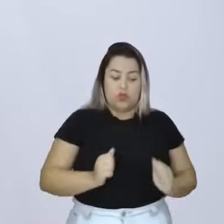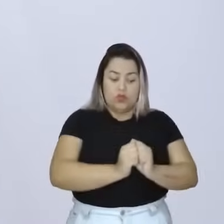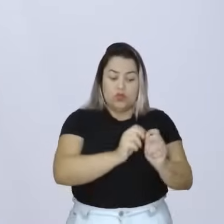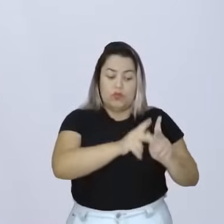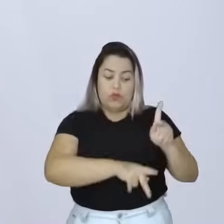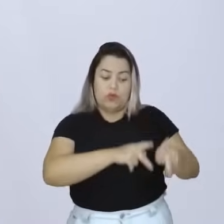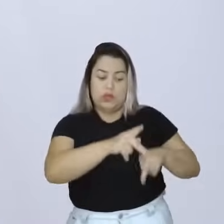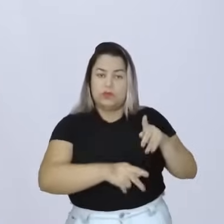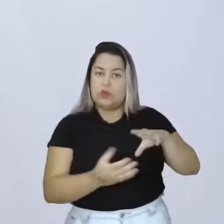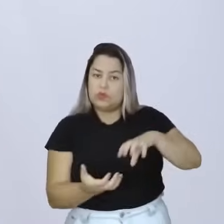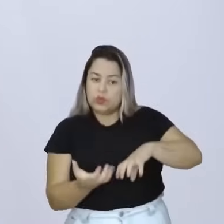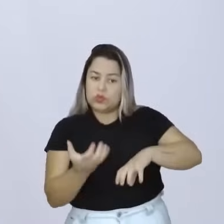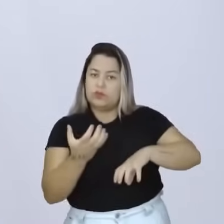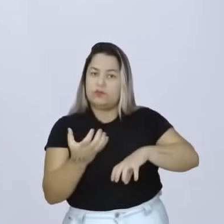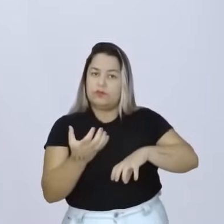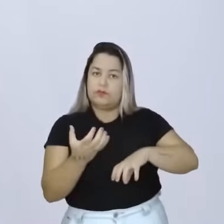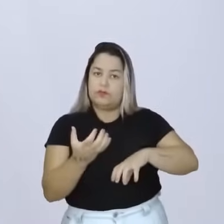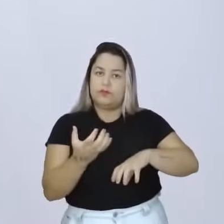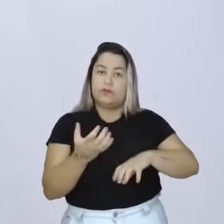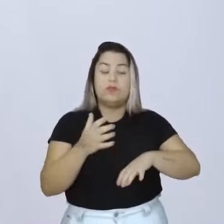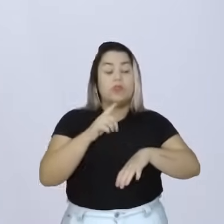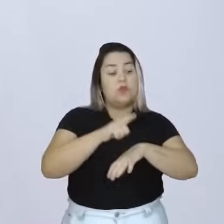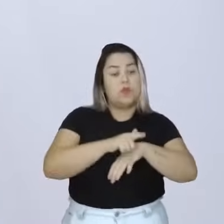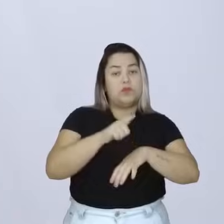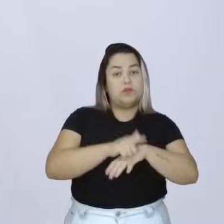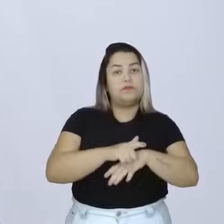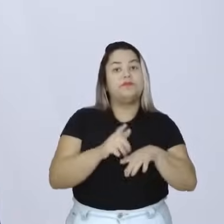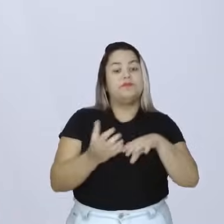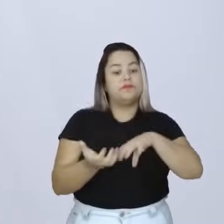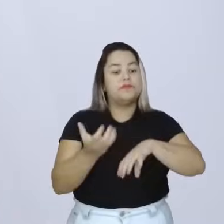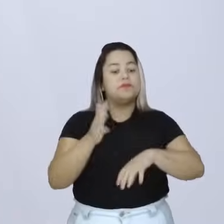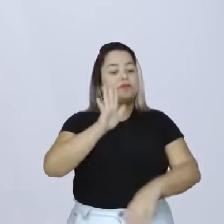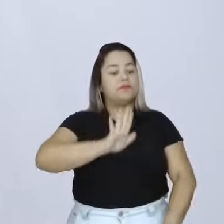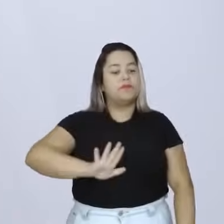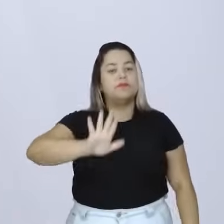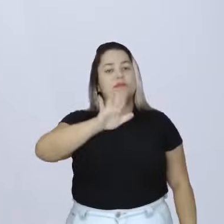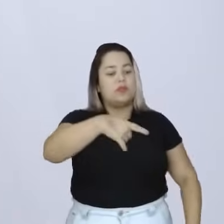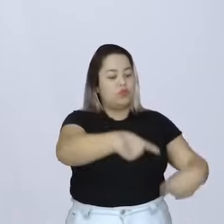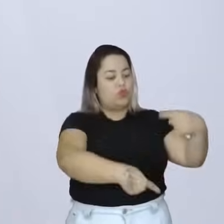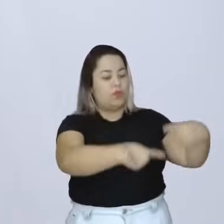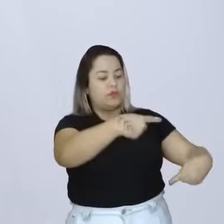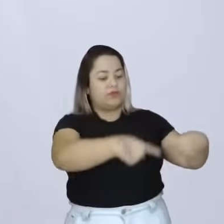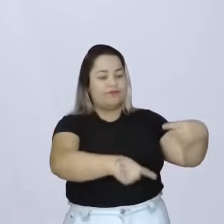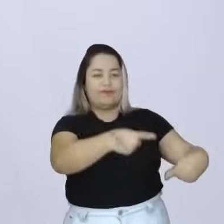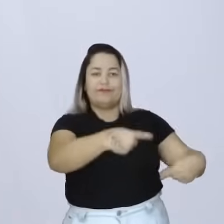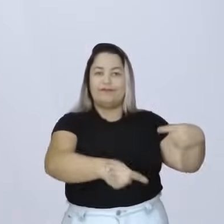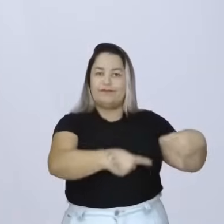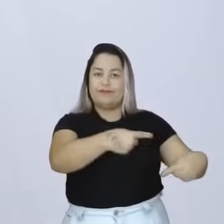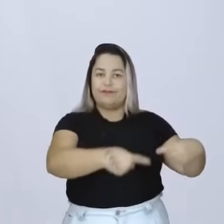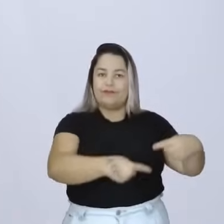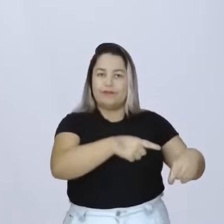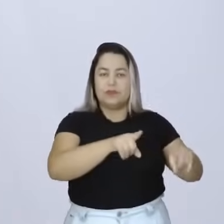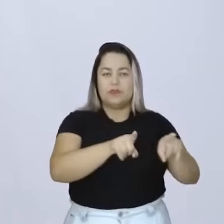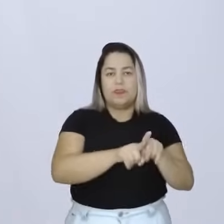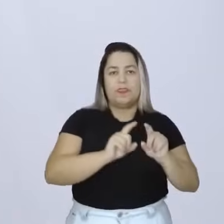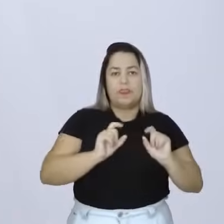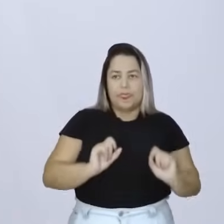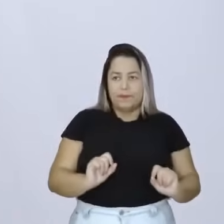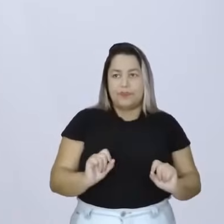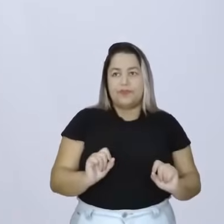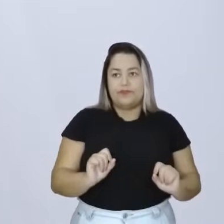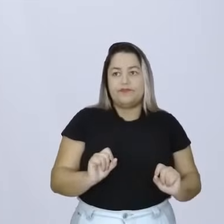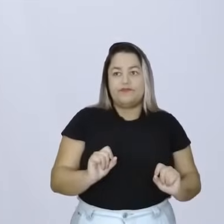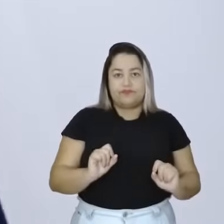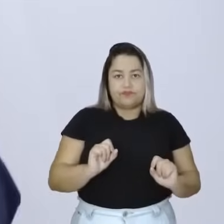papel do Congresso Nacional. O papel do Congresso Nacional de debater, discutir, autonomia